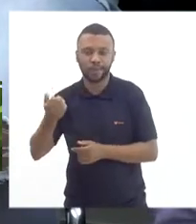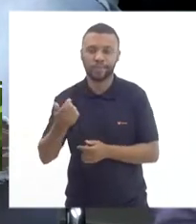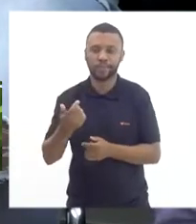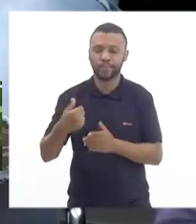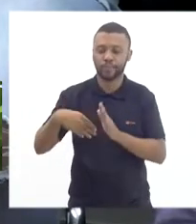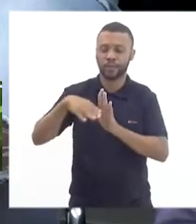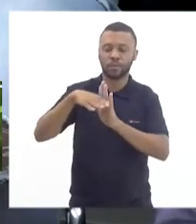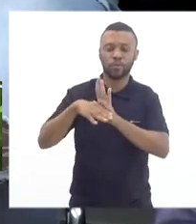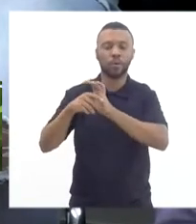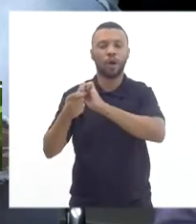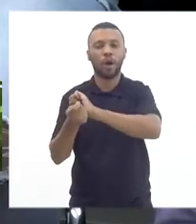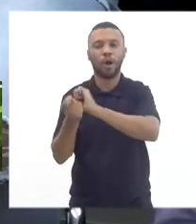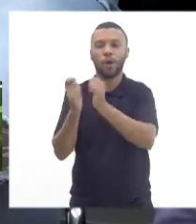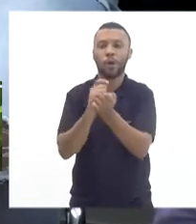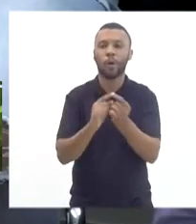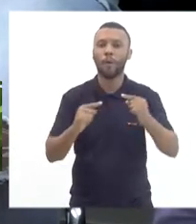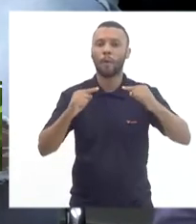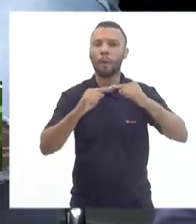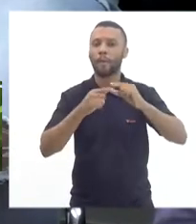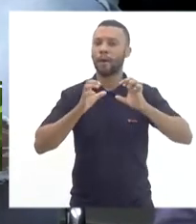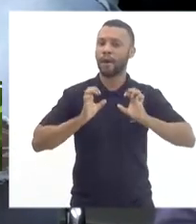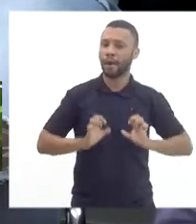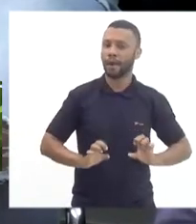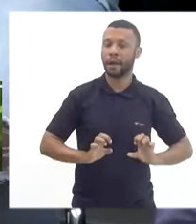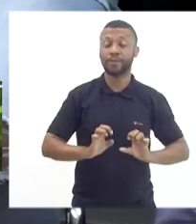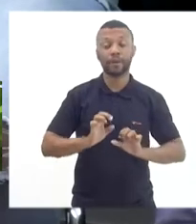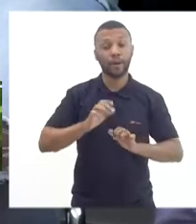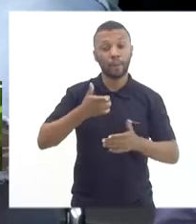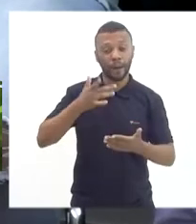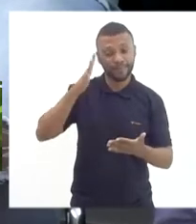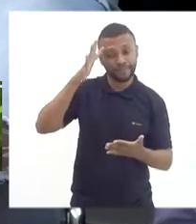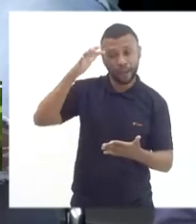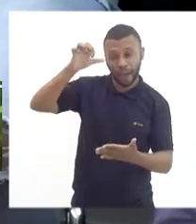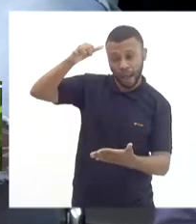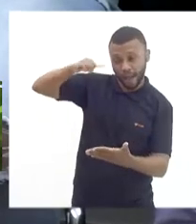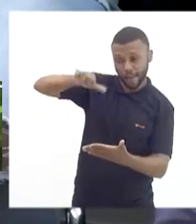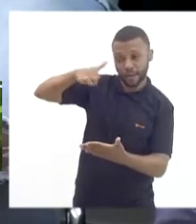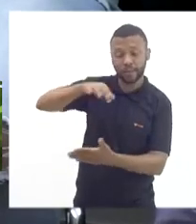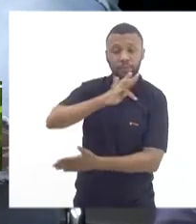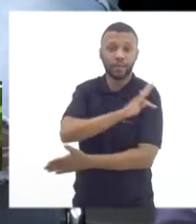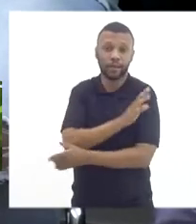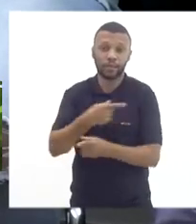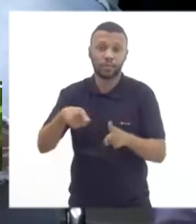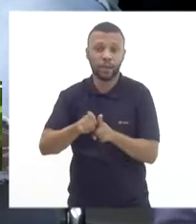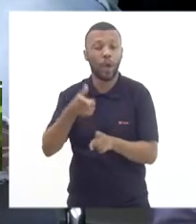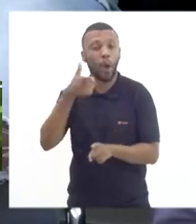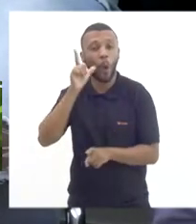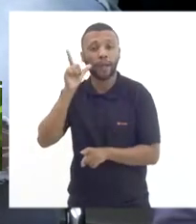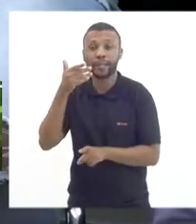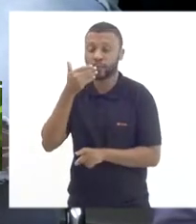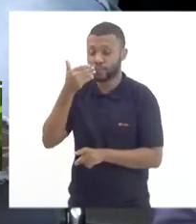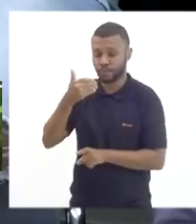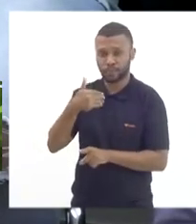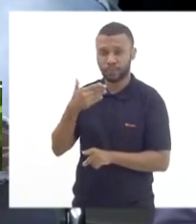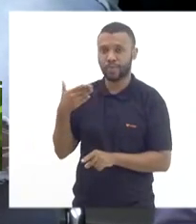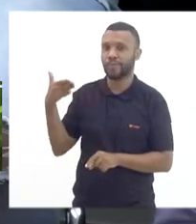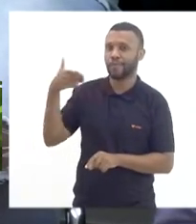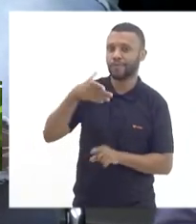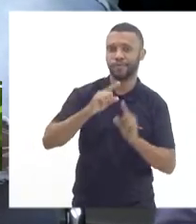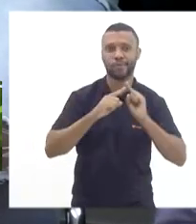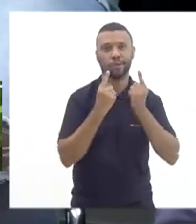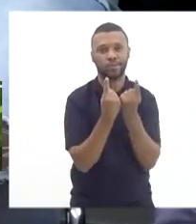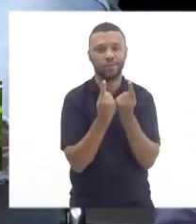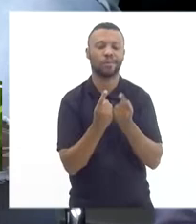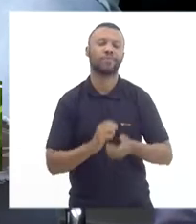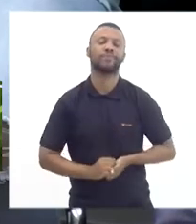esse ato, no meu entendimento, né, uma avaliação técnica, assim, eu também fui designado para vir ontem, né, esse ato ele